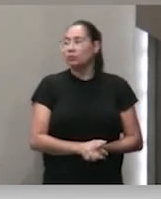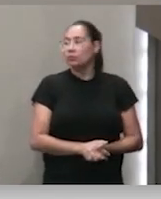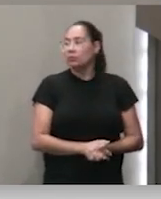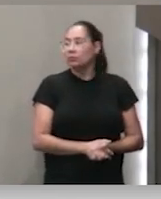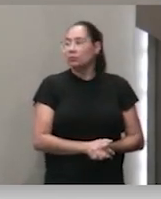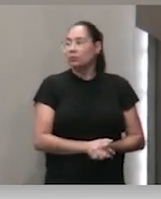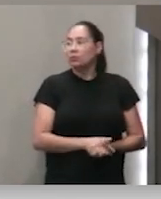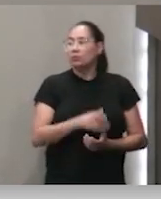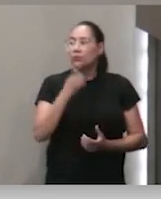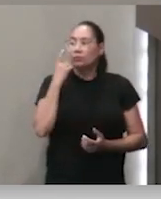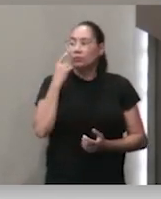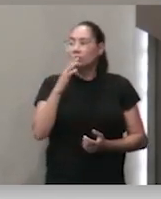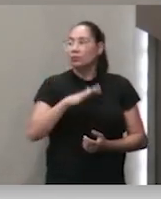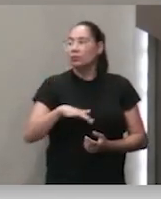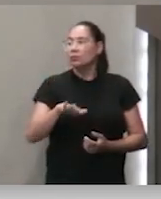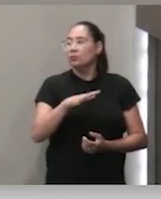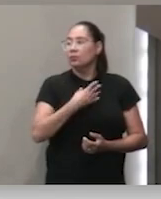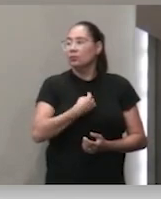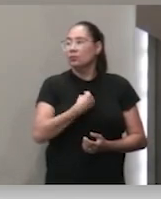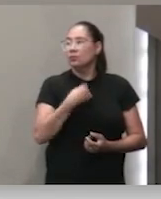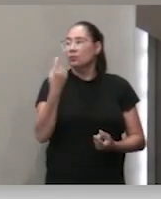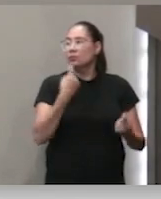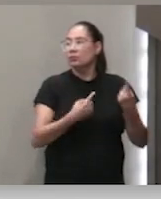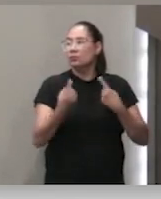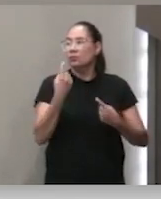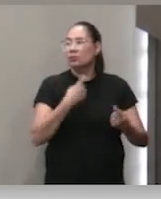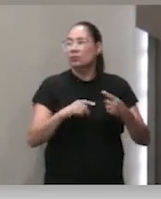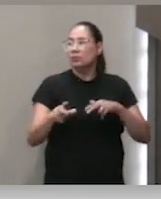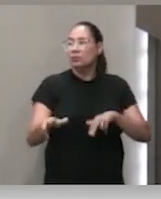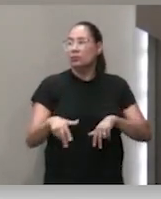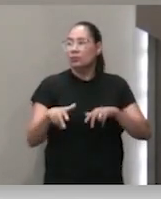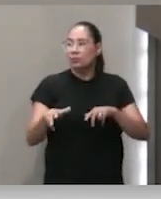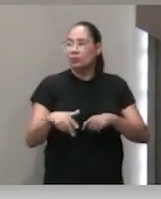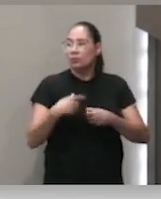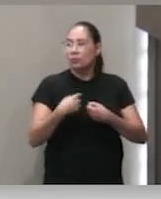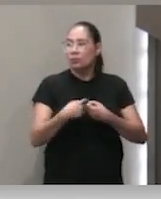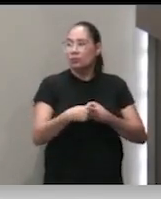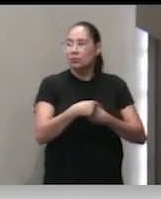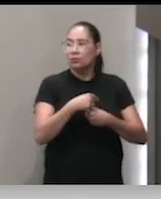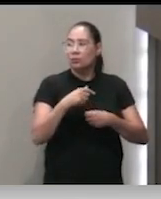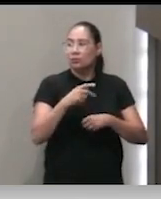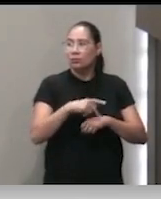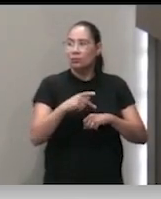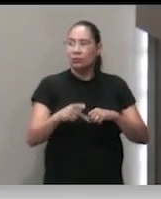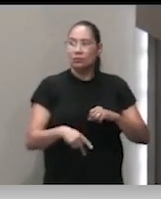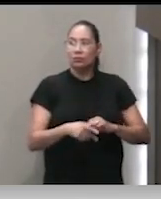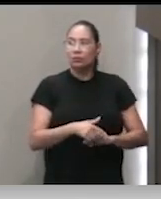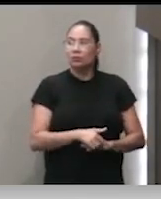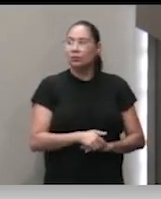Olha a situação que vive alguns agricultores da nossa cidade de Passo Fundo.